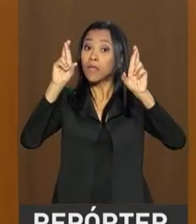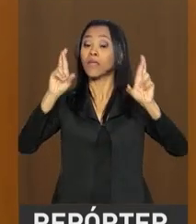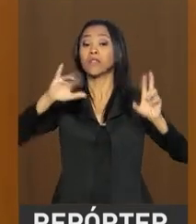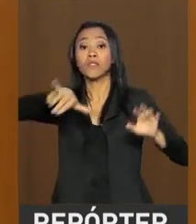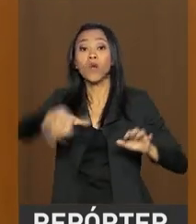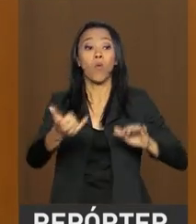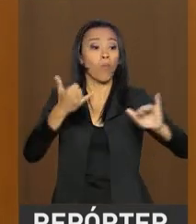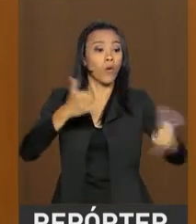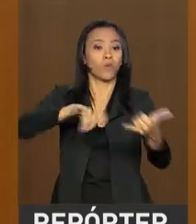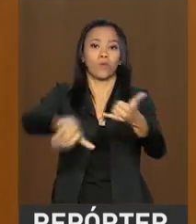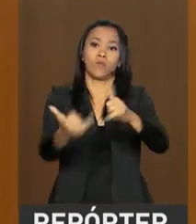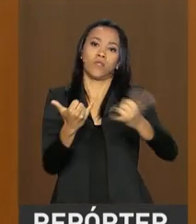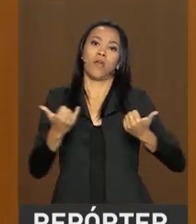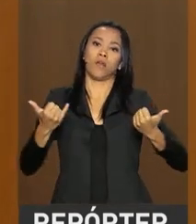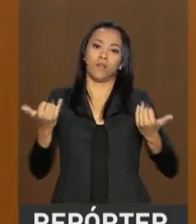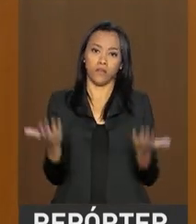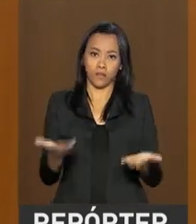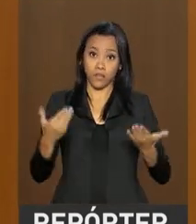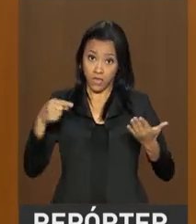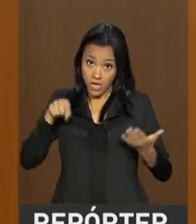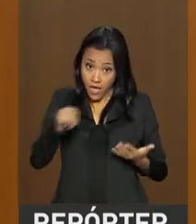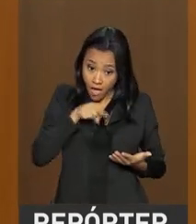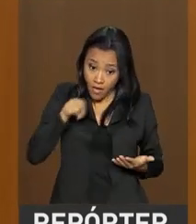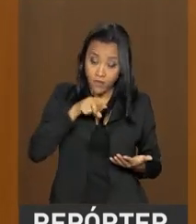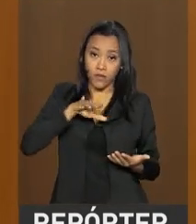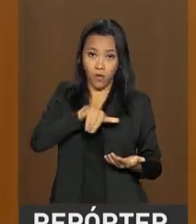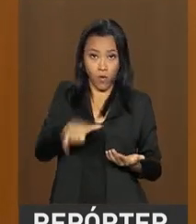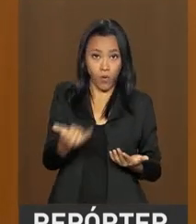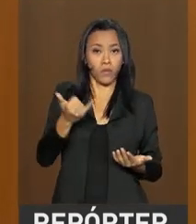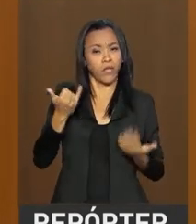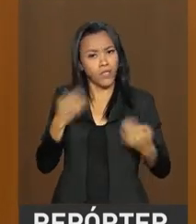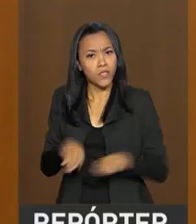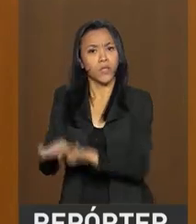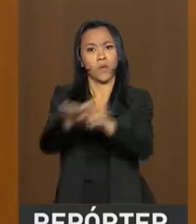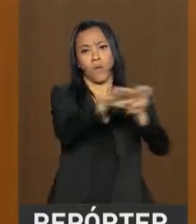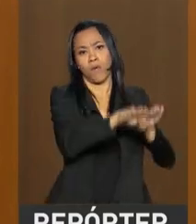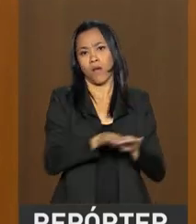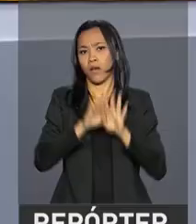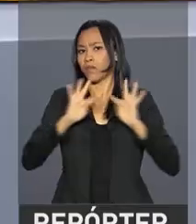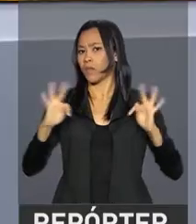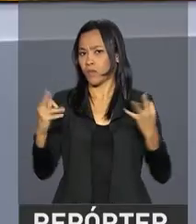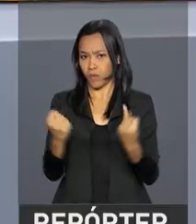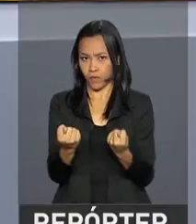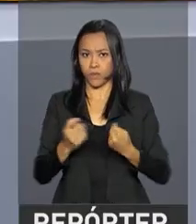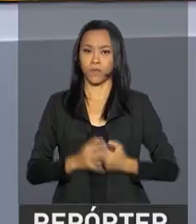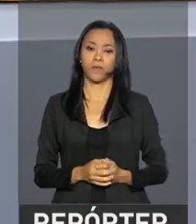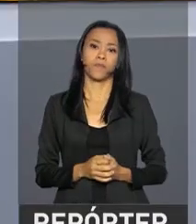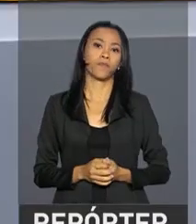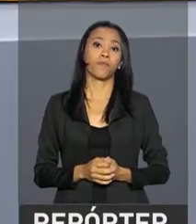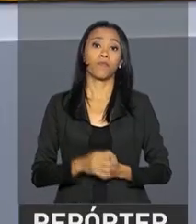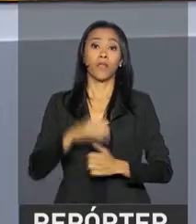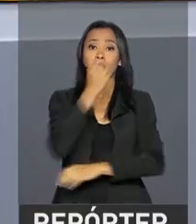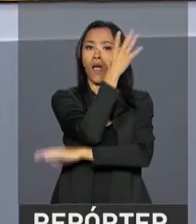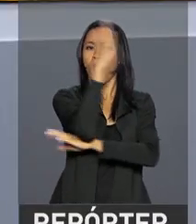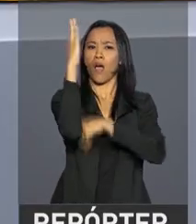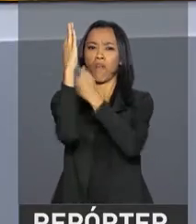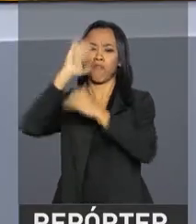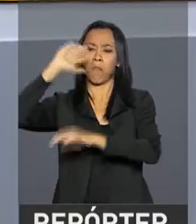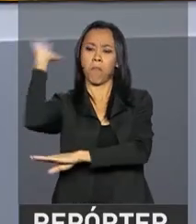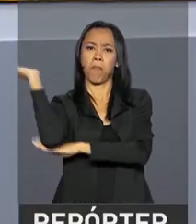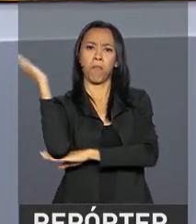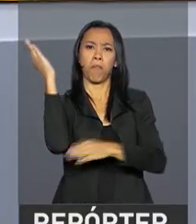oportunidades e que essas oportunidades sejam iguais para todos os brasileiros o desmatamento na amazônia